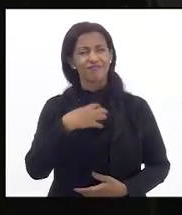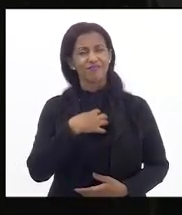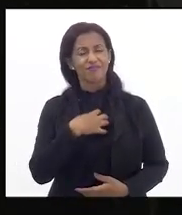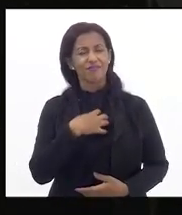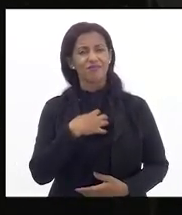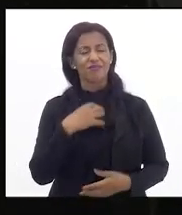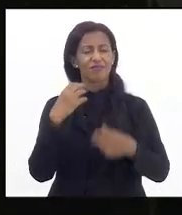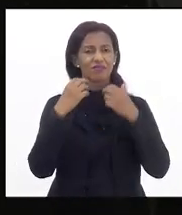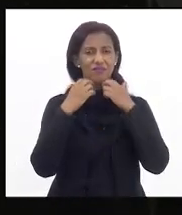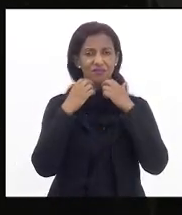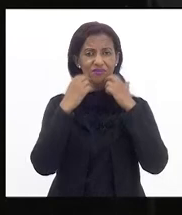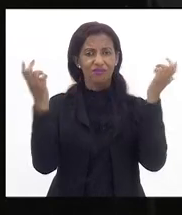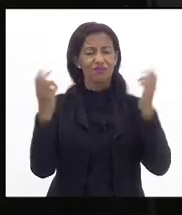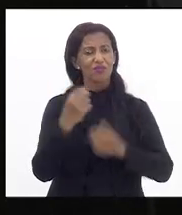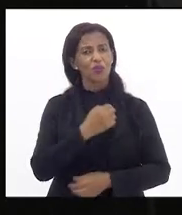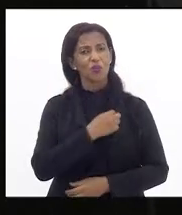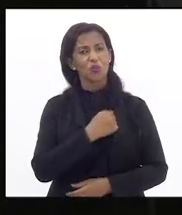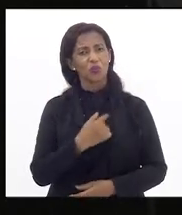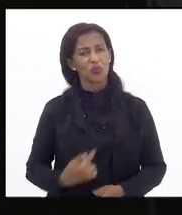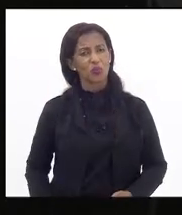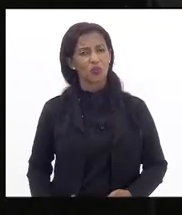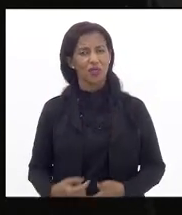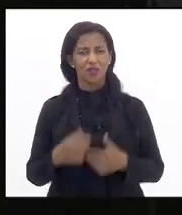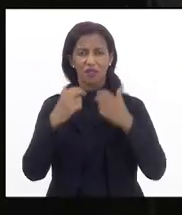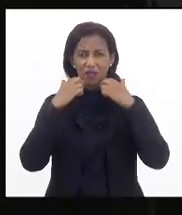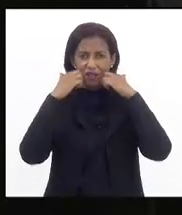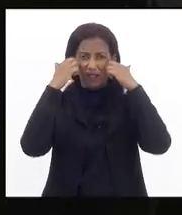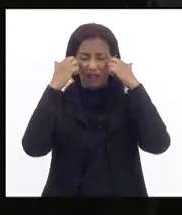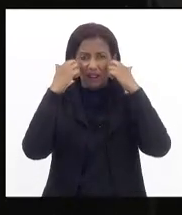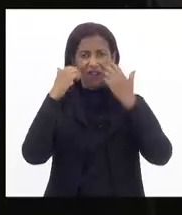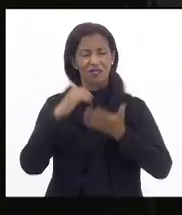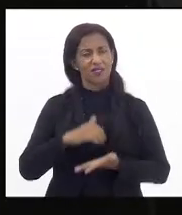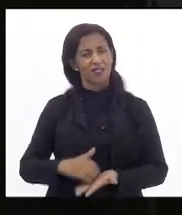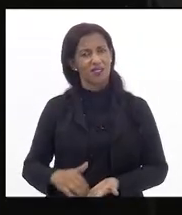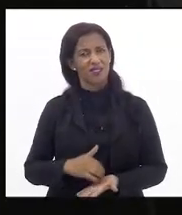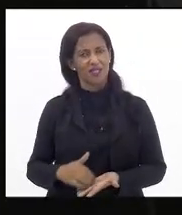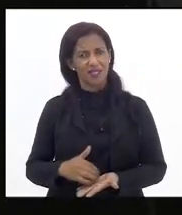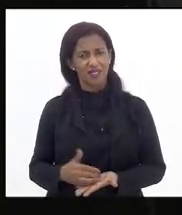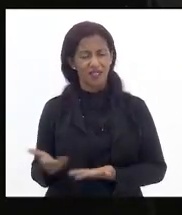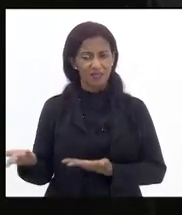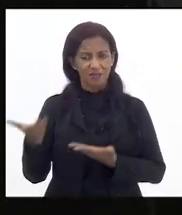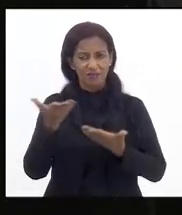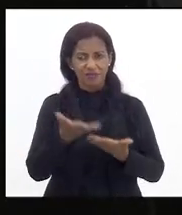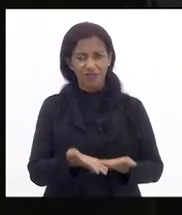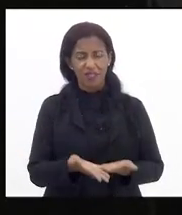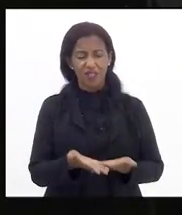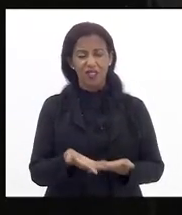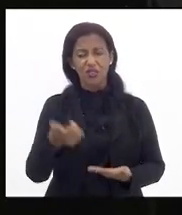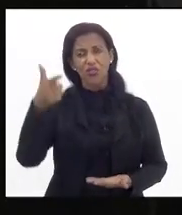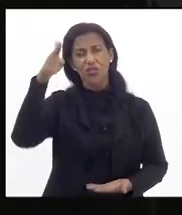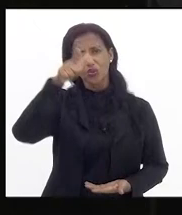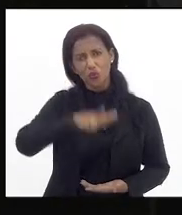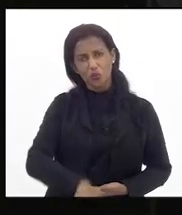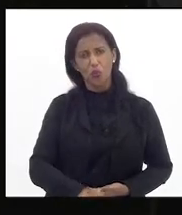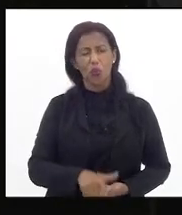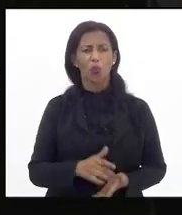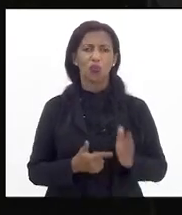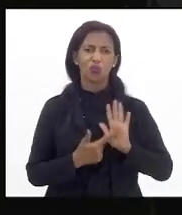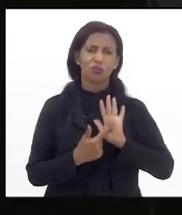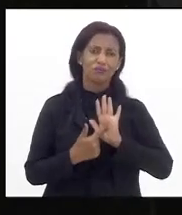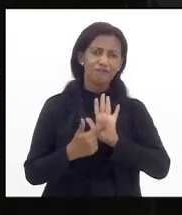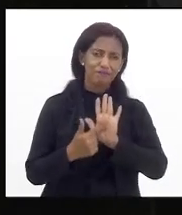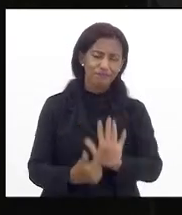vergonha do governo vergonha do secretário por estar aqui mais uma vez